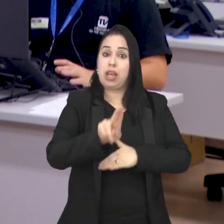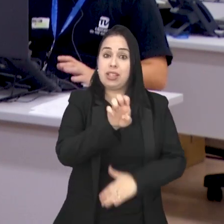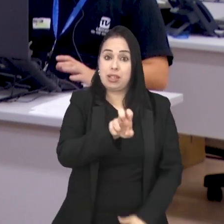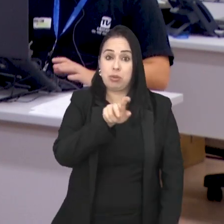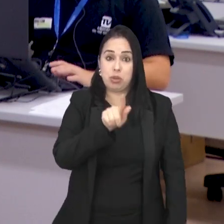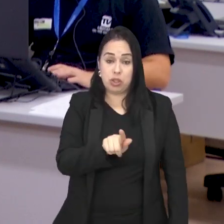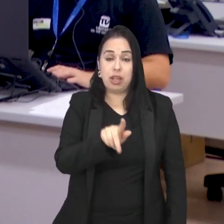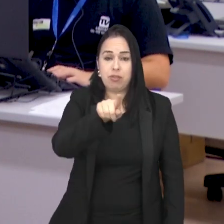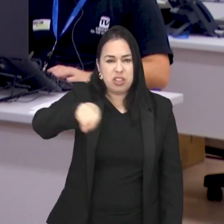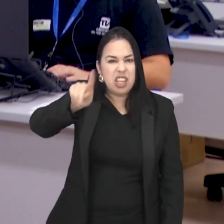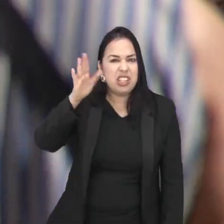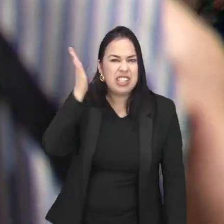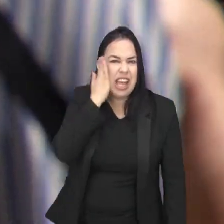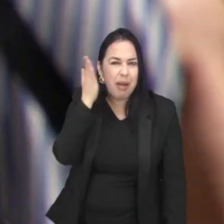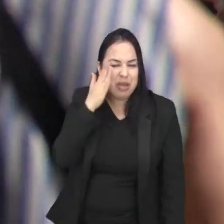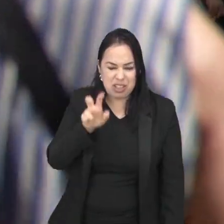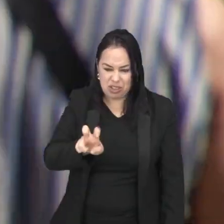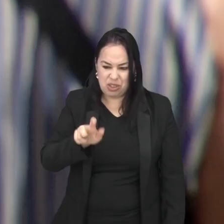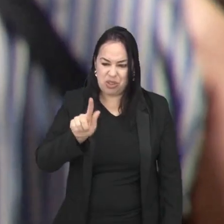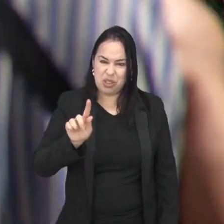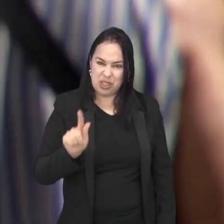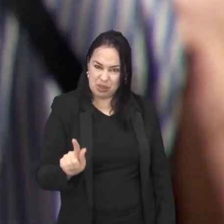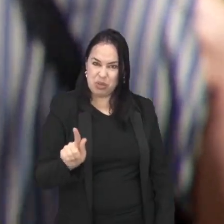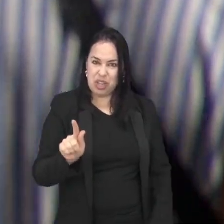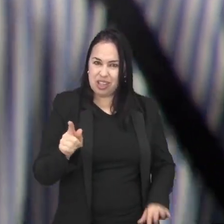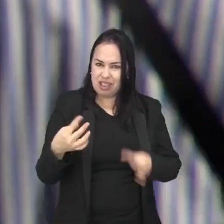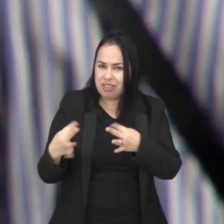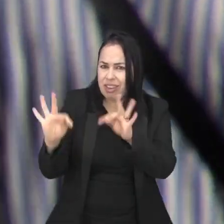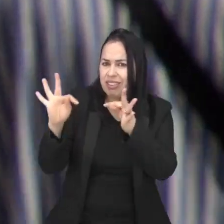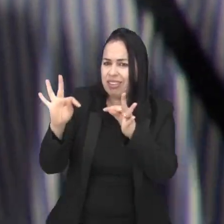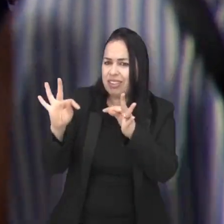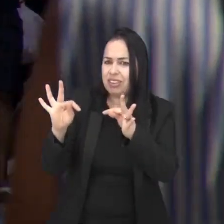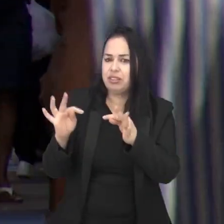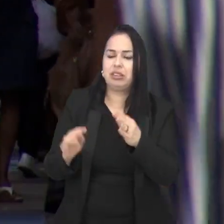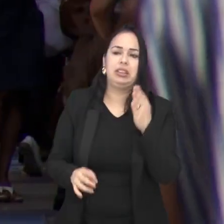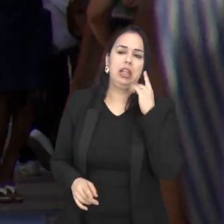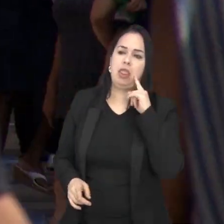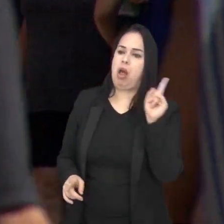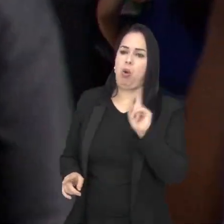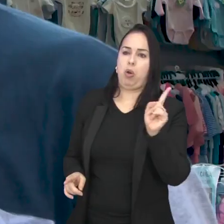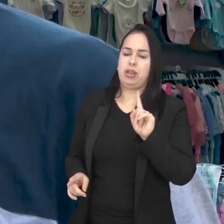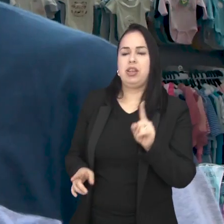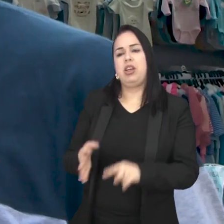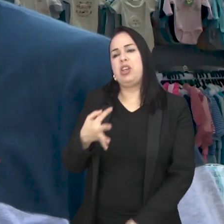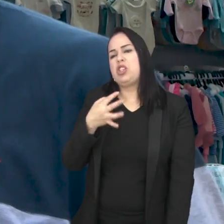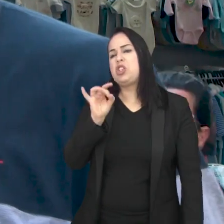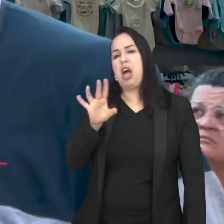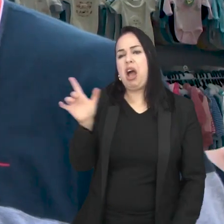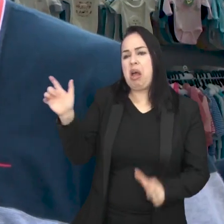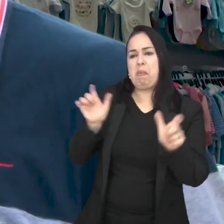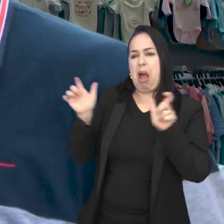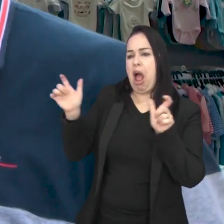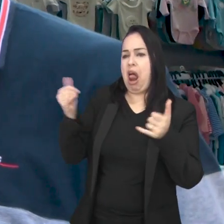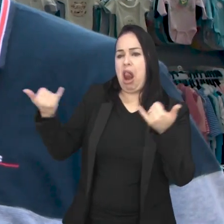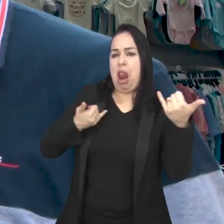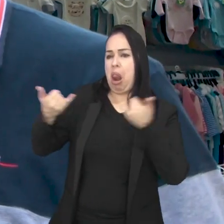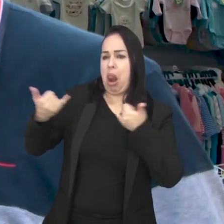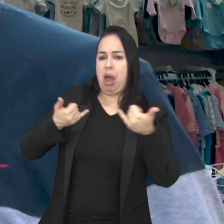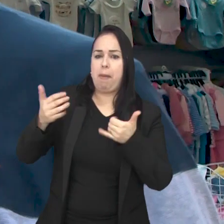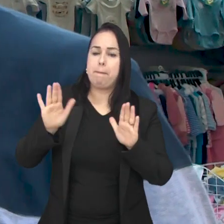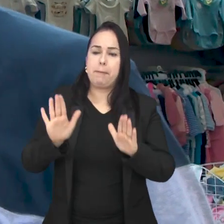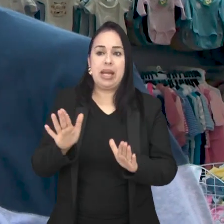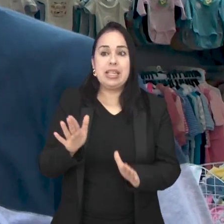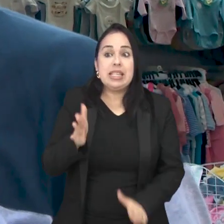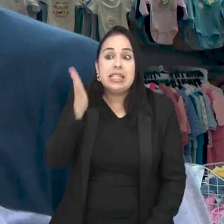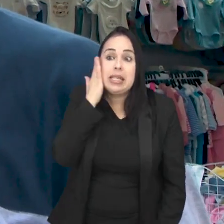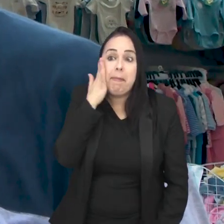soluções usando o 5G. Você aí, já ouviu falar em tecnologia 5G? Não, conhecer a gente conhece por falar,